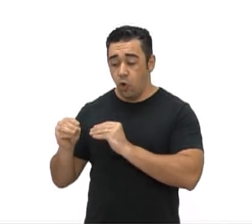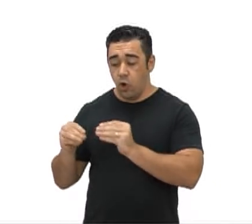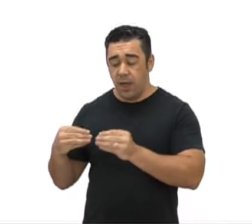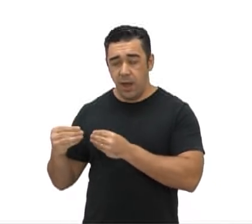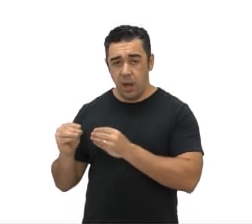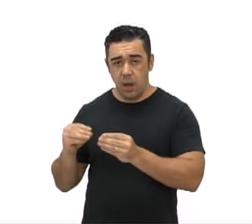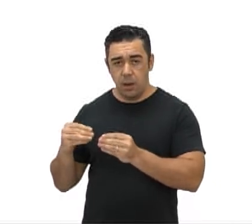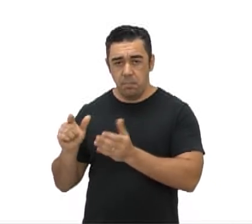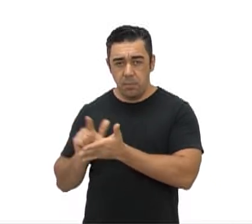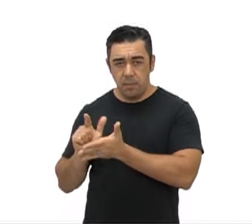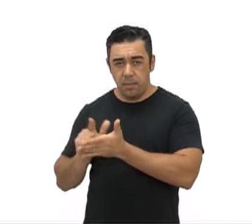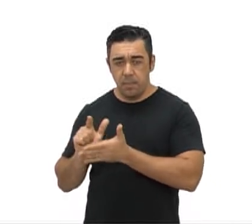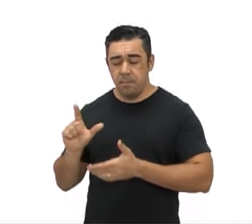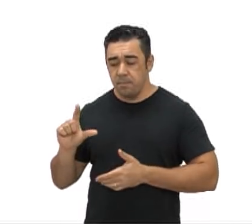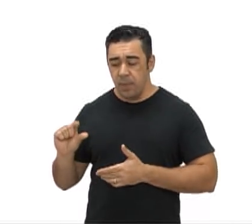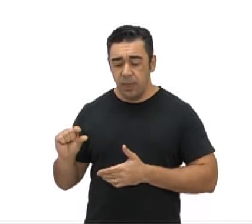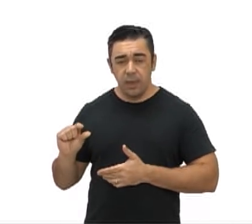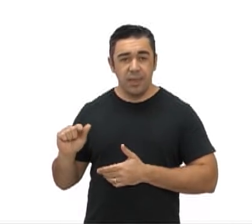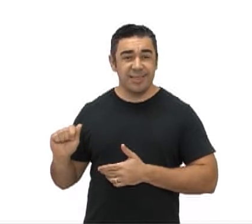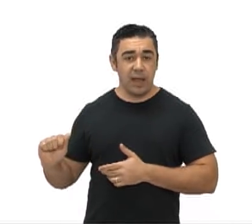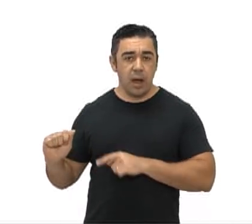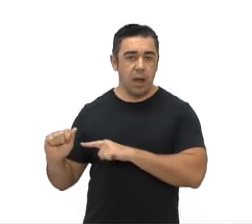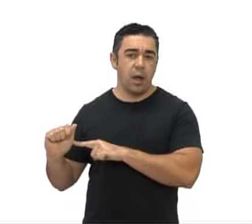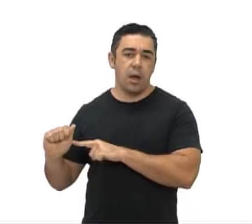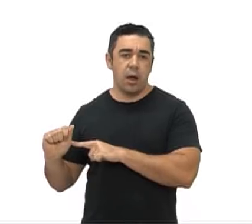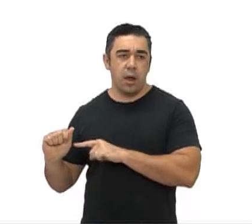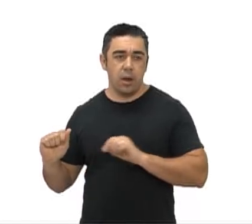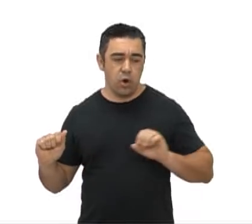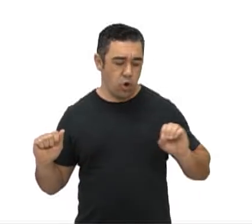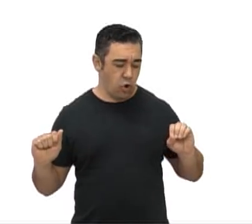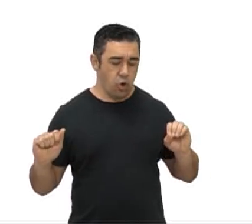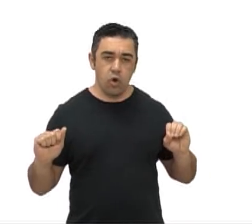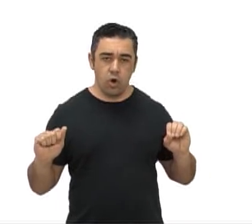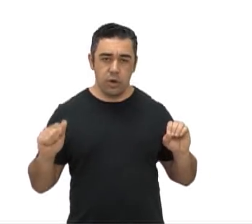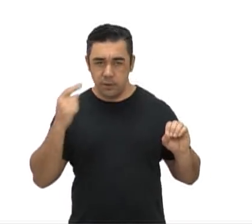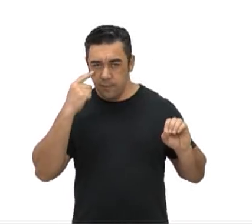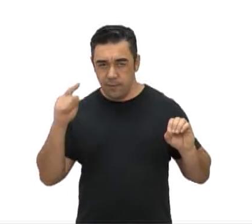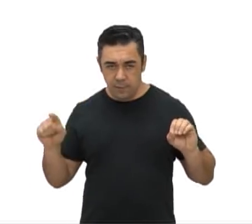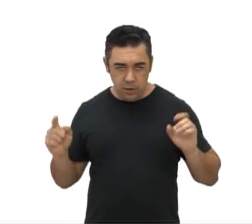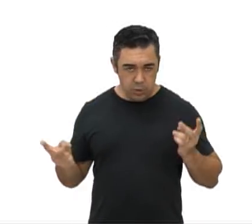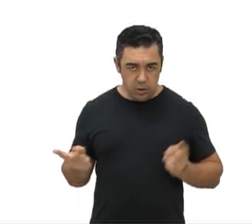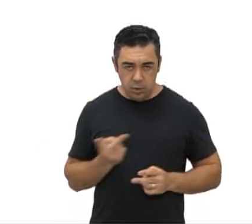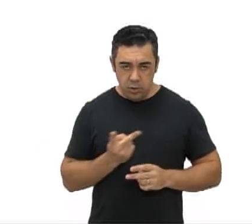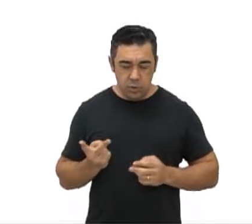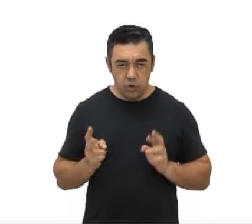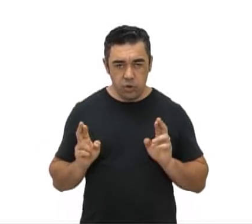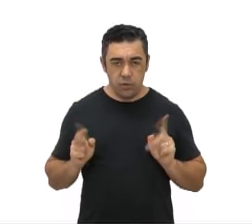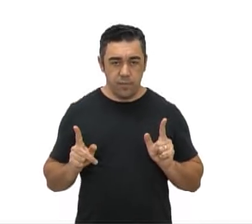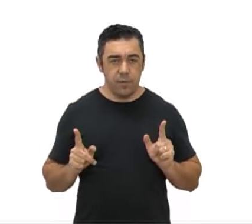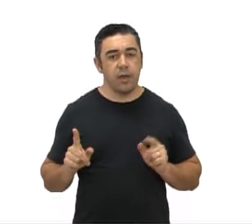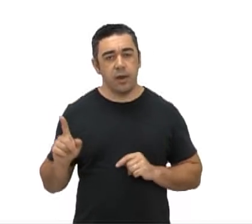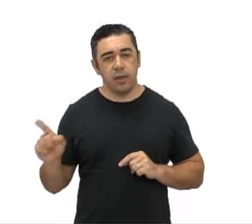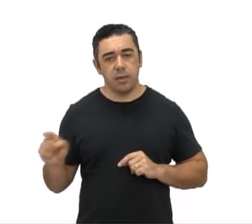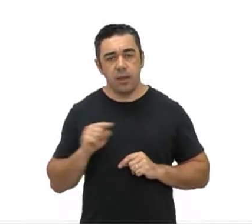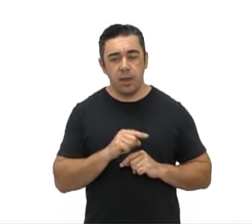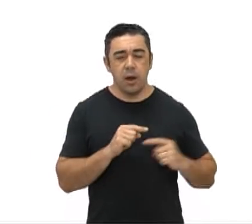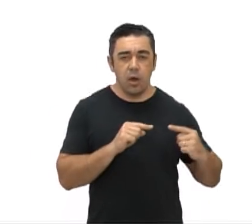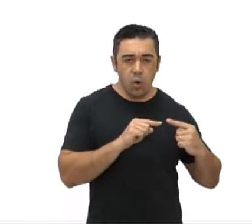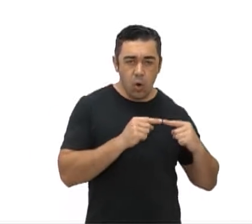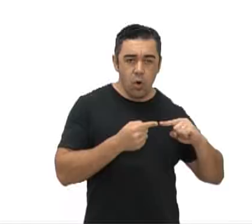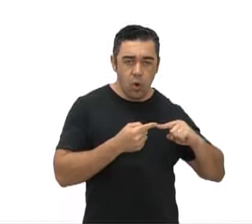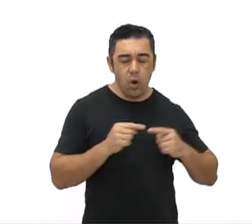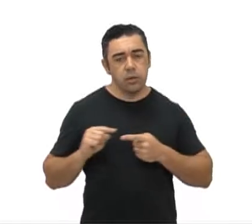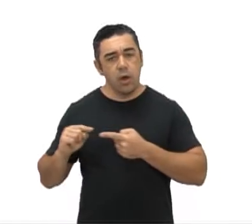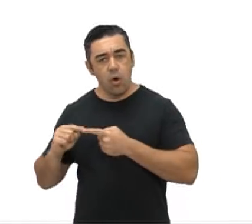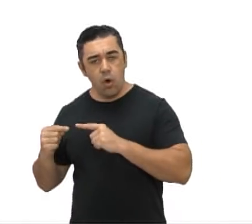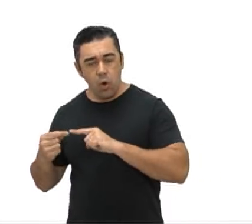Percebam então que papel pequeno, o pequeno concorda, né, no gênero masculino, com o substantivo papel que está no masculino, né? E folha